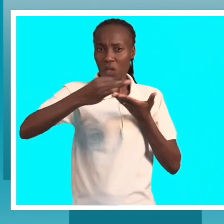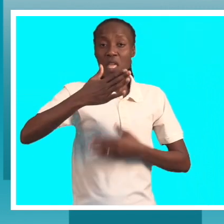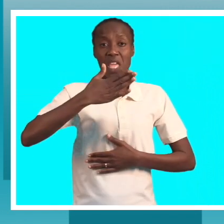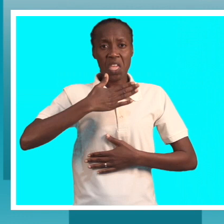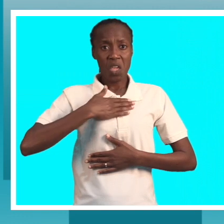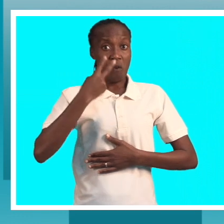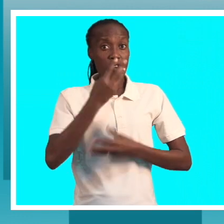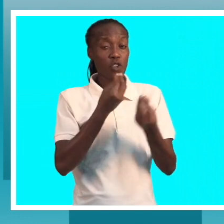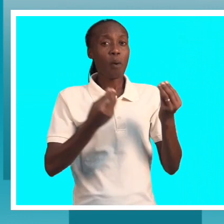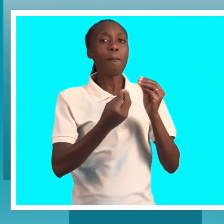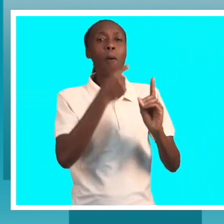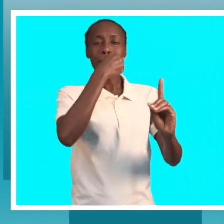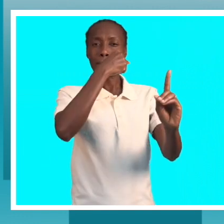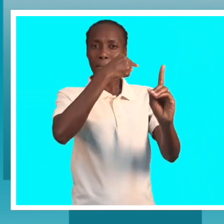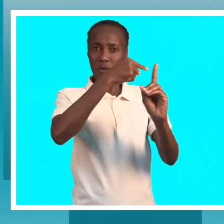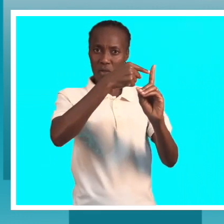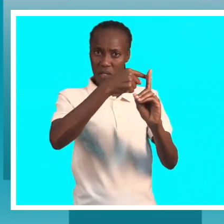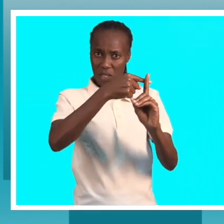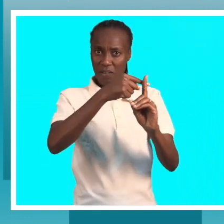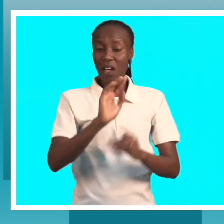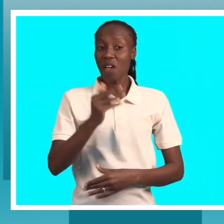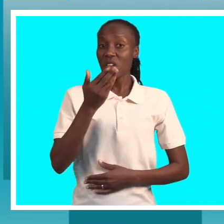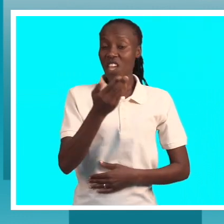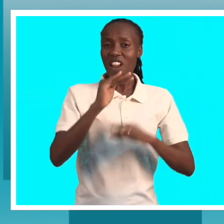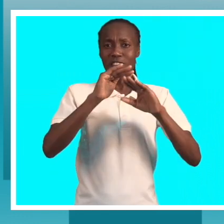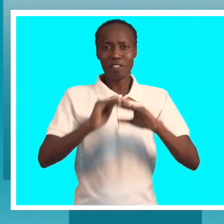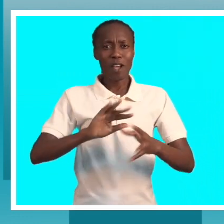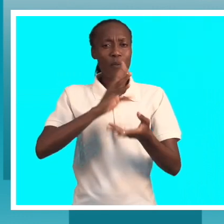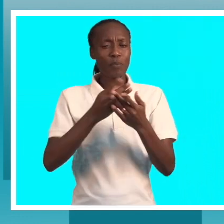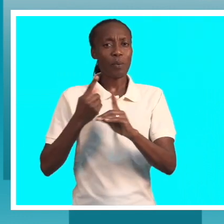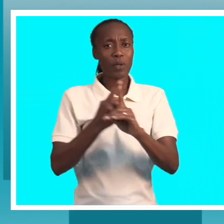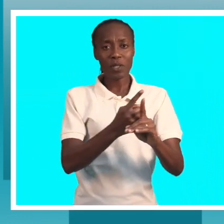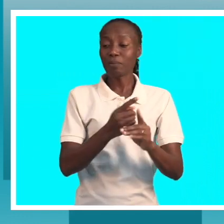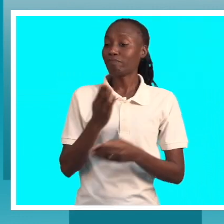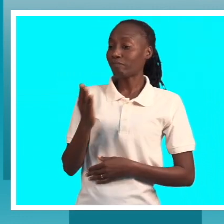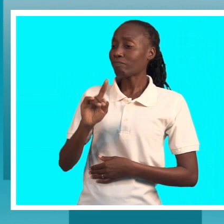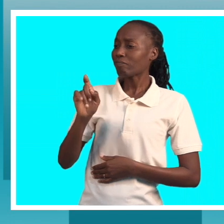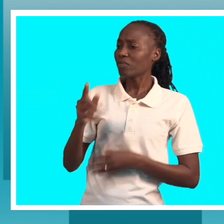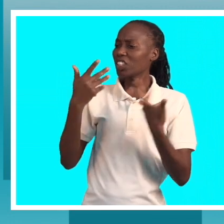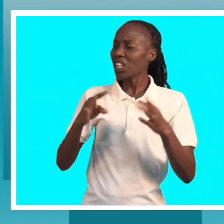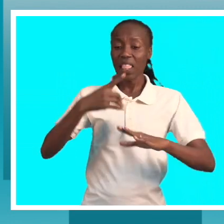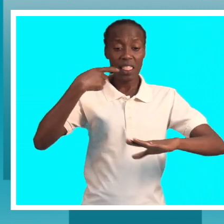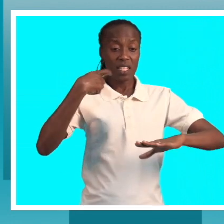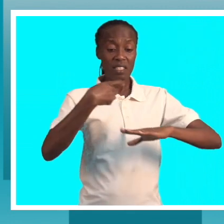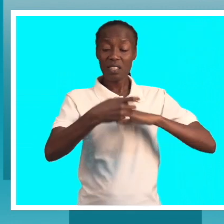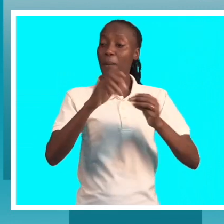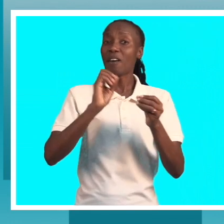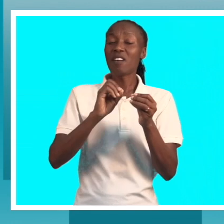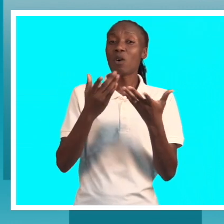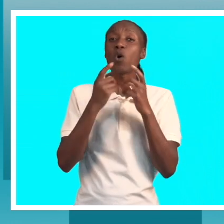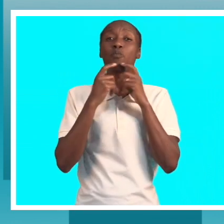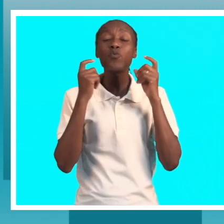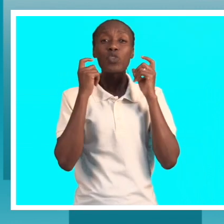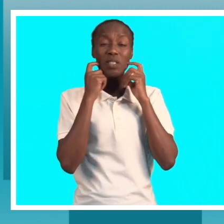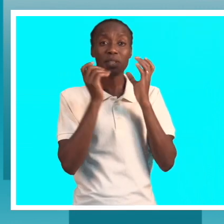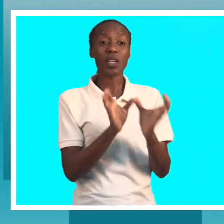mundo. Pela nossa primeira vez, eu classifico pela positiva, pela prestação que elas todas tiveram. Moçambique na fase do grupo